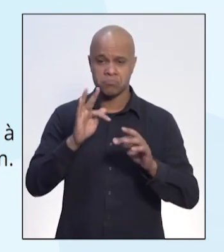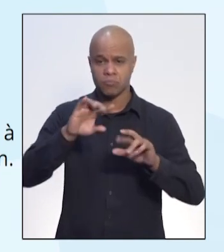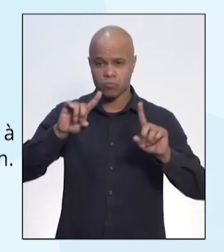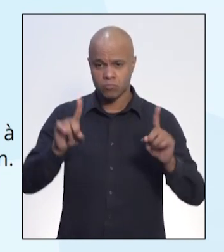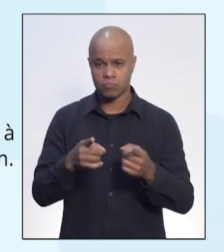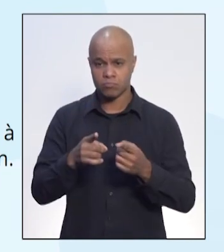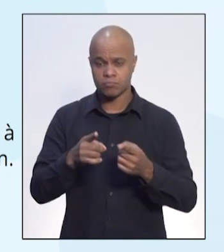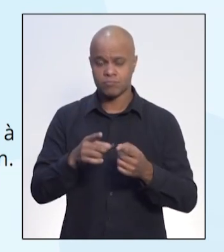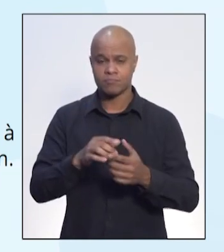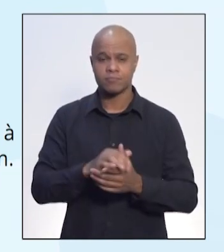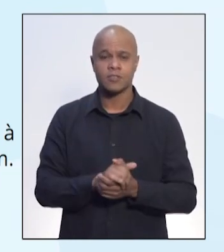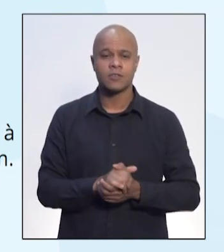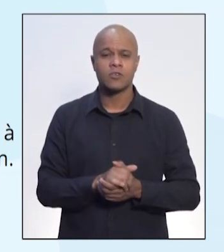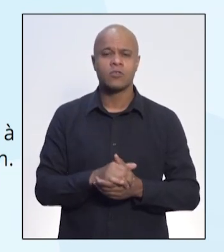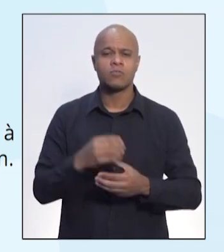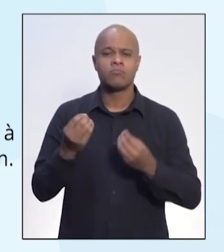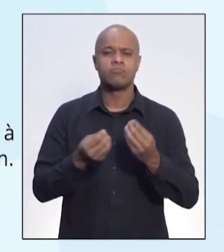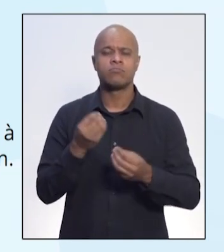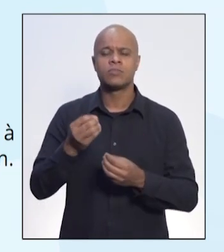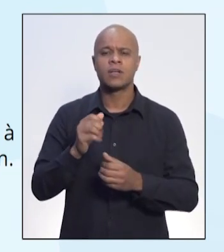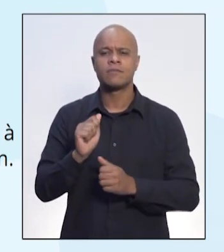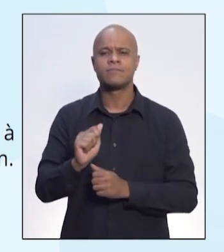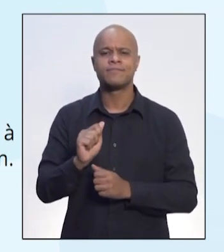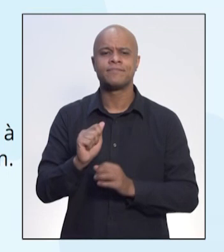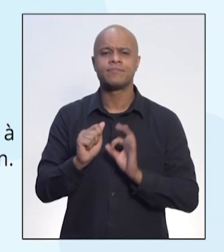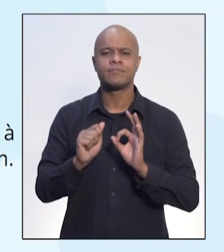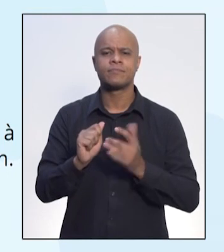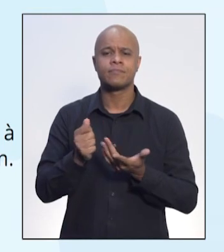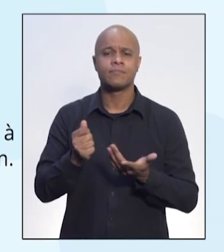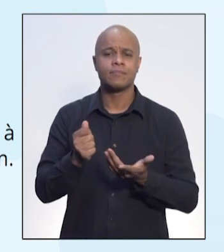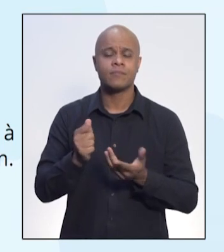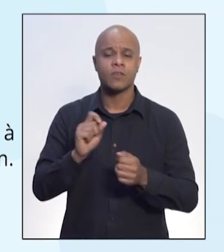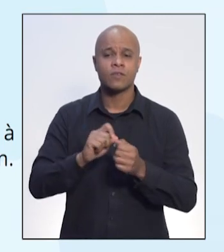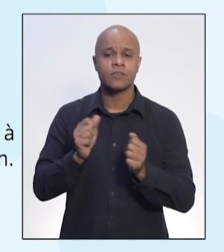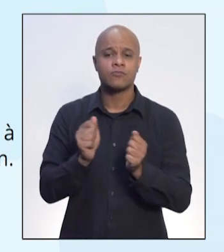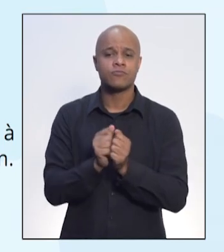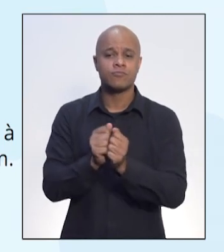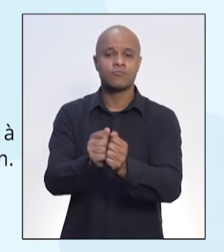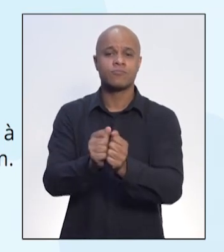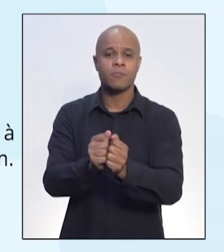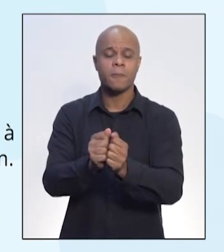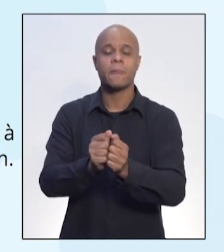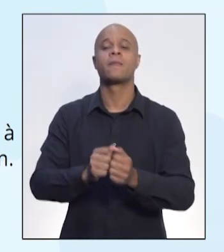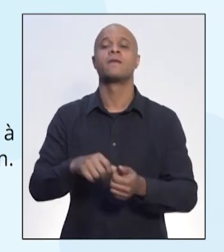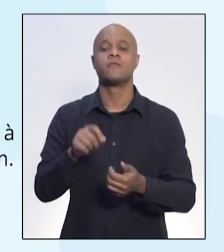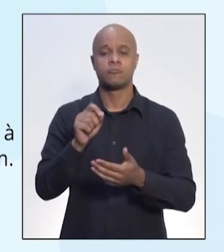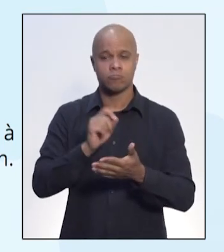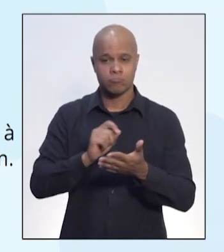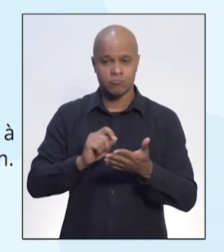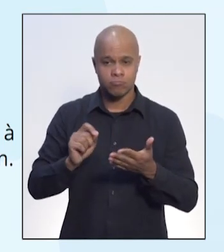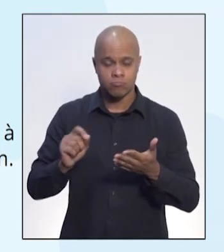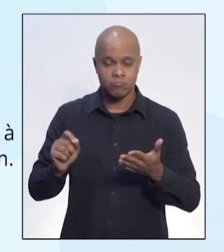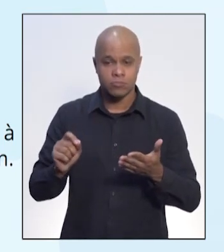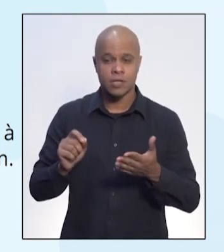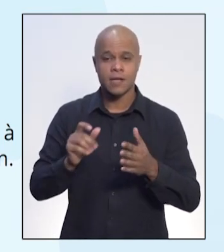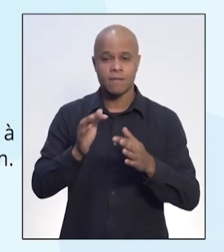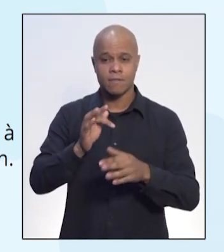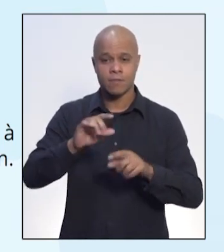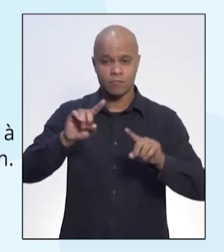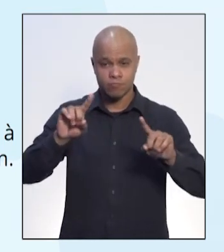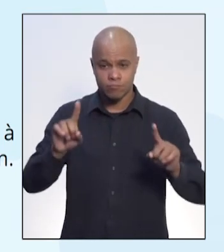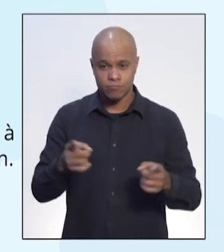grau. Bom, o que ele quer no item A, que eu vou fazer junto com vocês? Escreva a função que relacione os